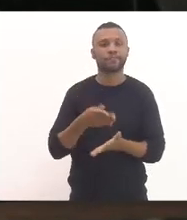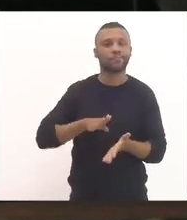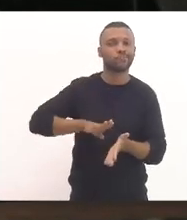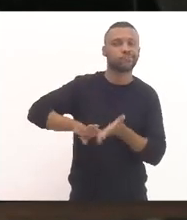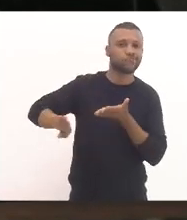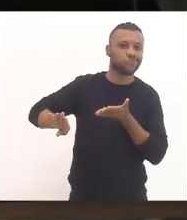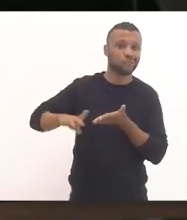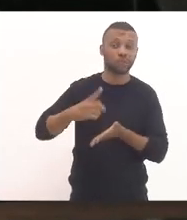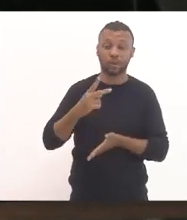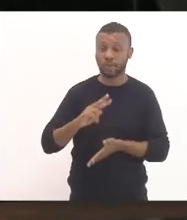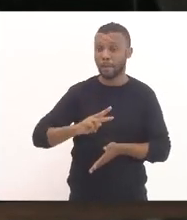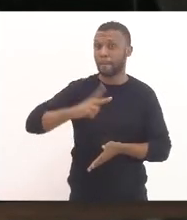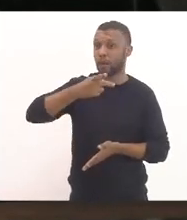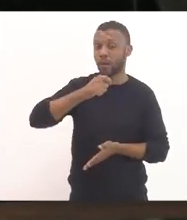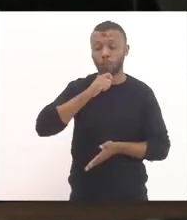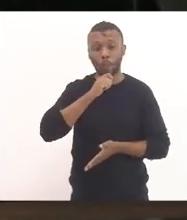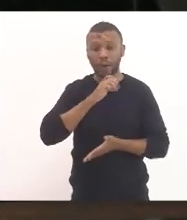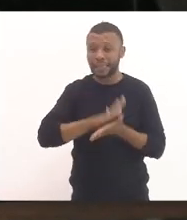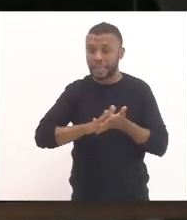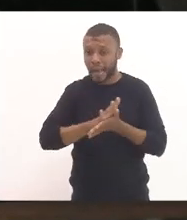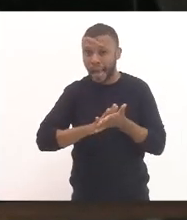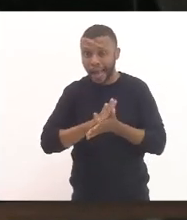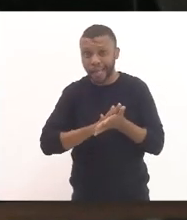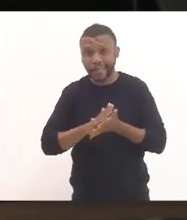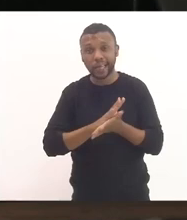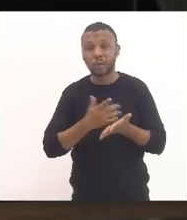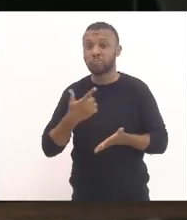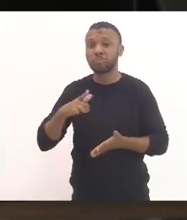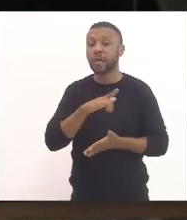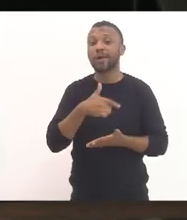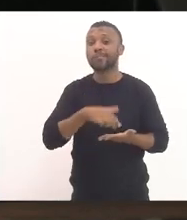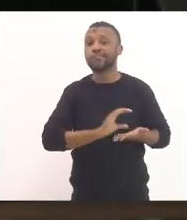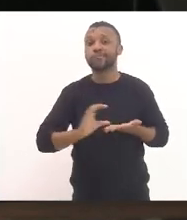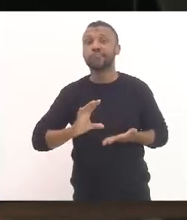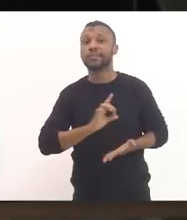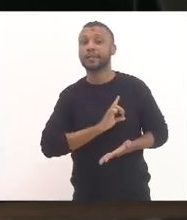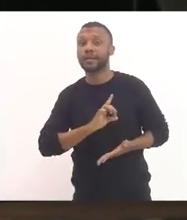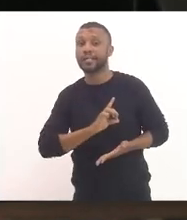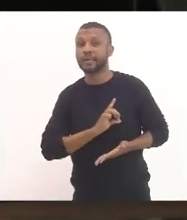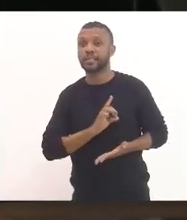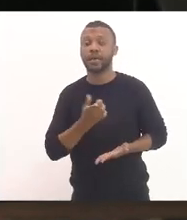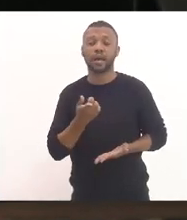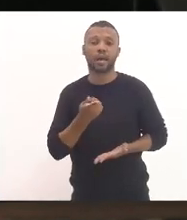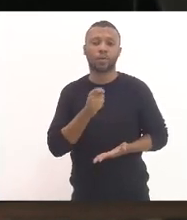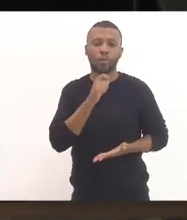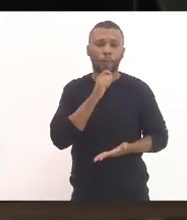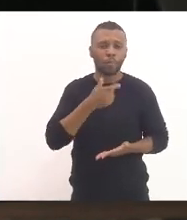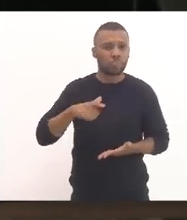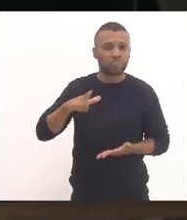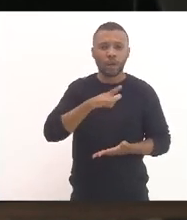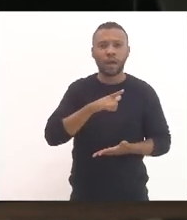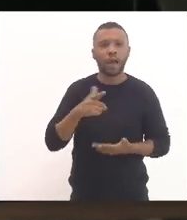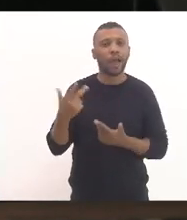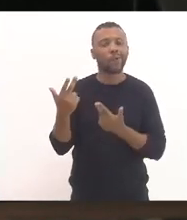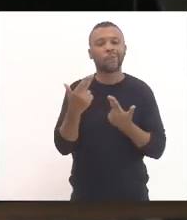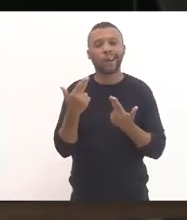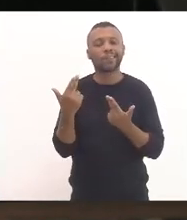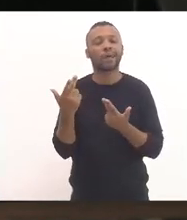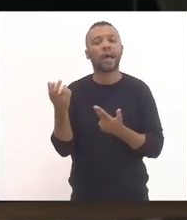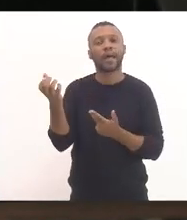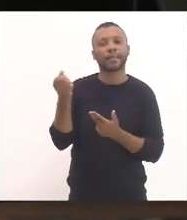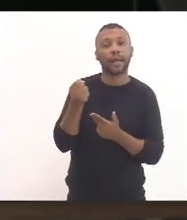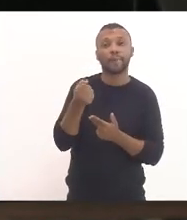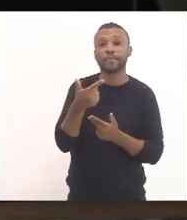não tivemos aumento de HP não tivemos eu não tenho a delegacia legal eu não recebo como se vivo fosse como muita gente já recebe de